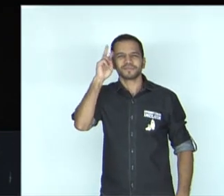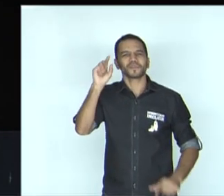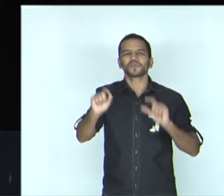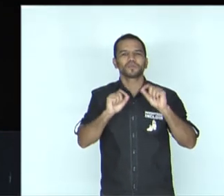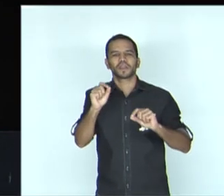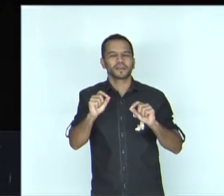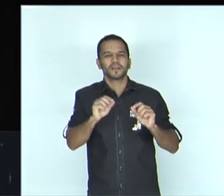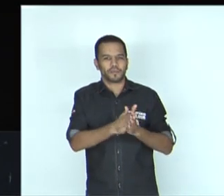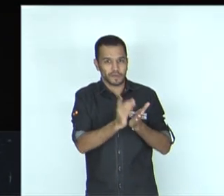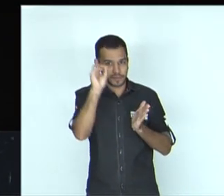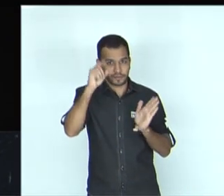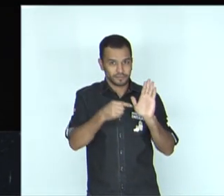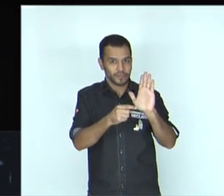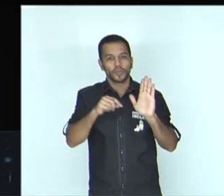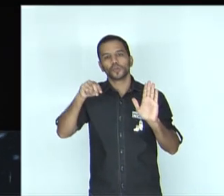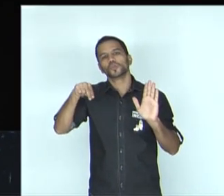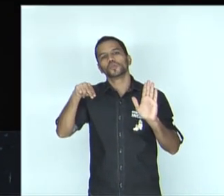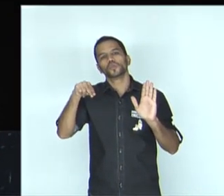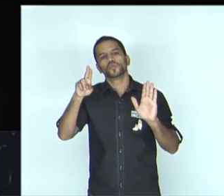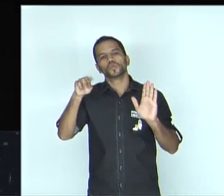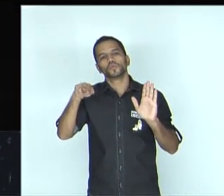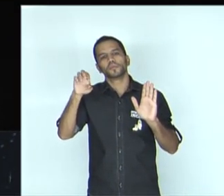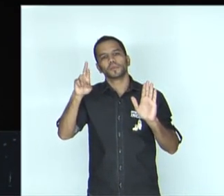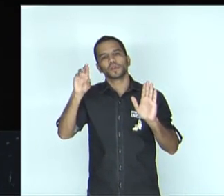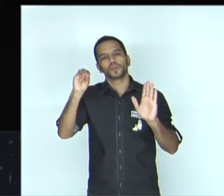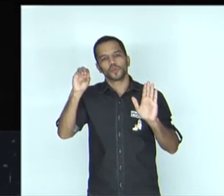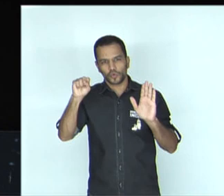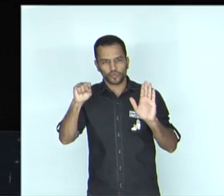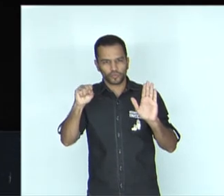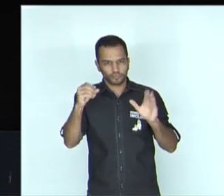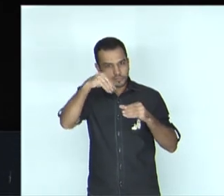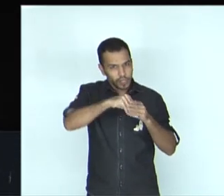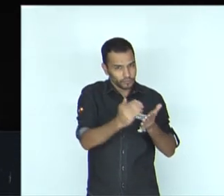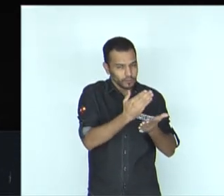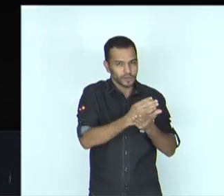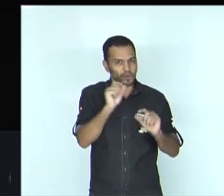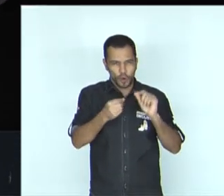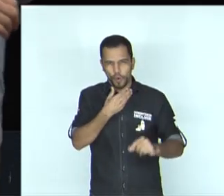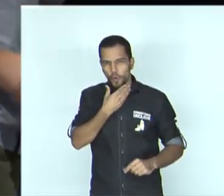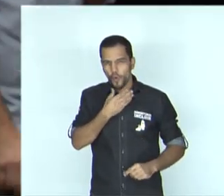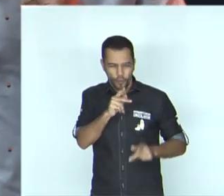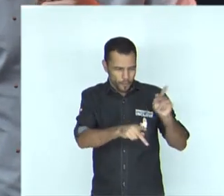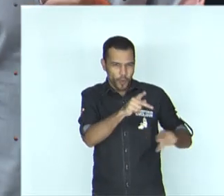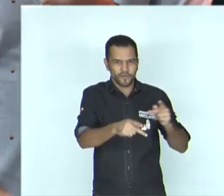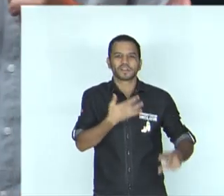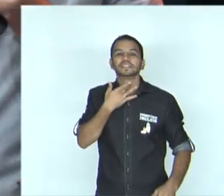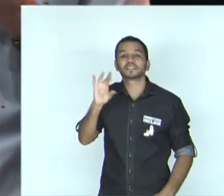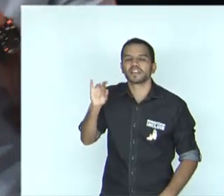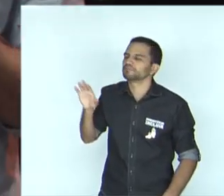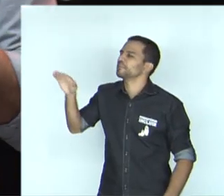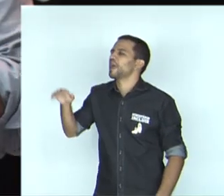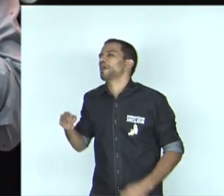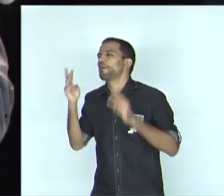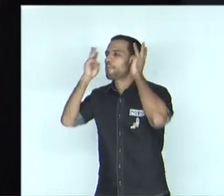7 até o versículo 13. O povo está com sede. Aí fala com Moisés assim. Aí, Moisés, nós